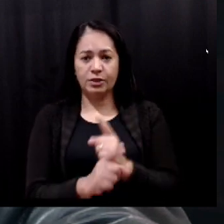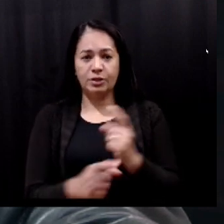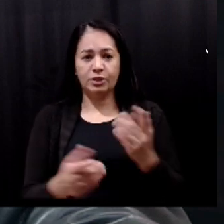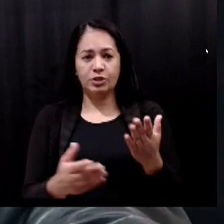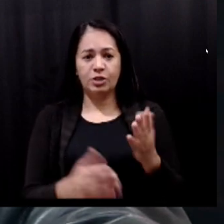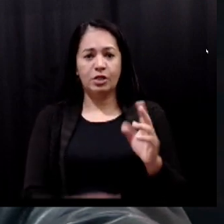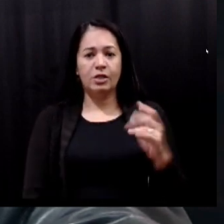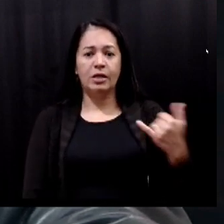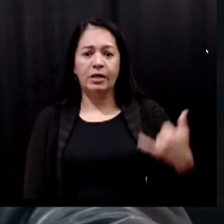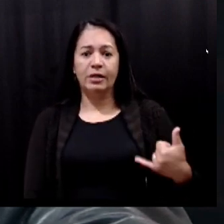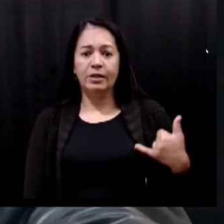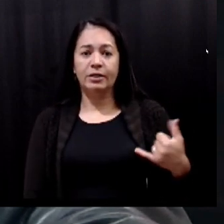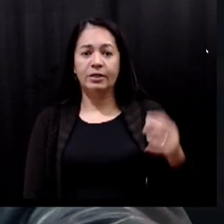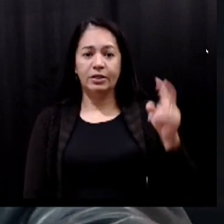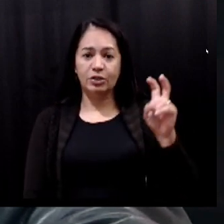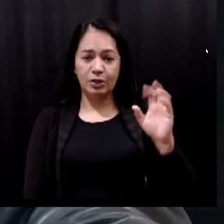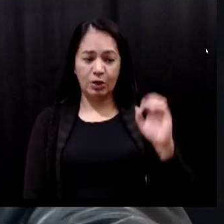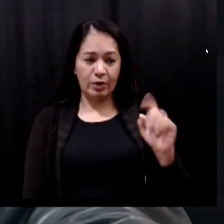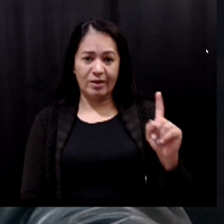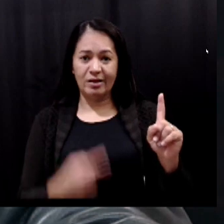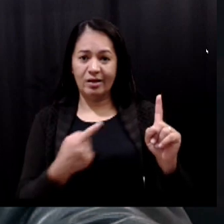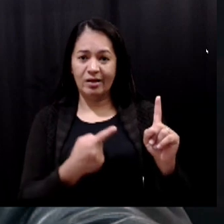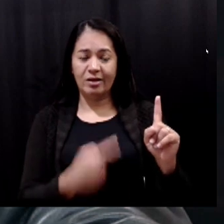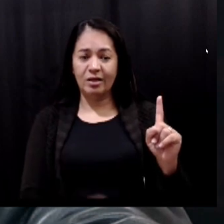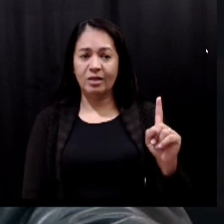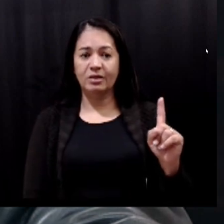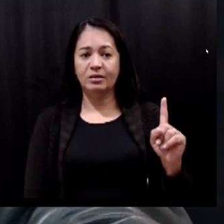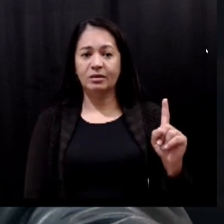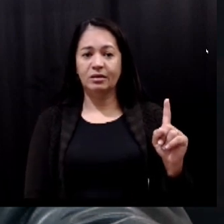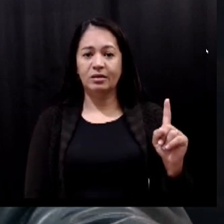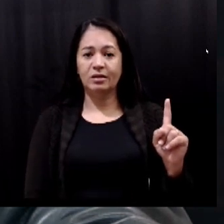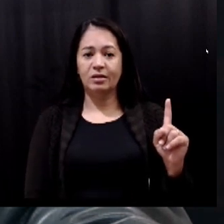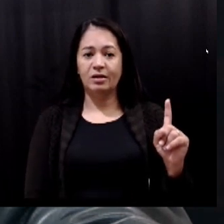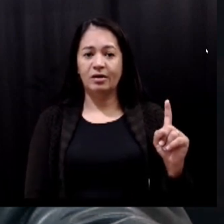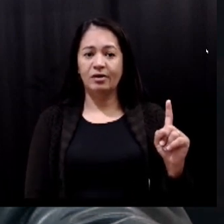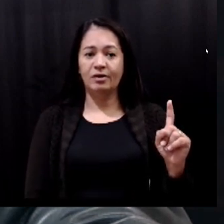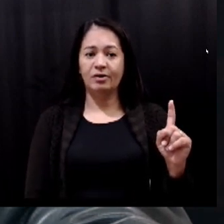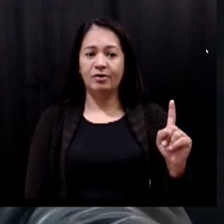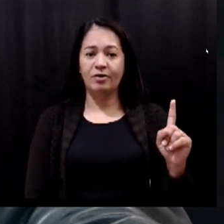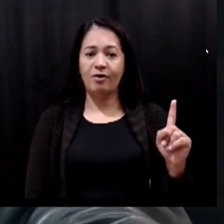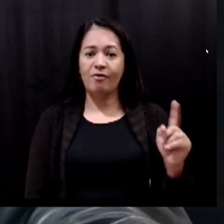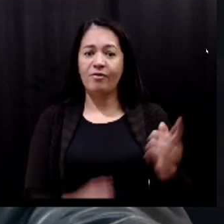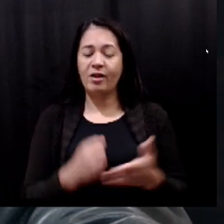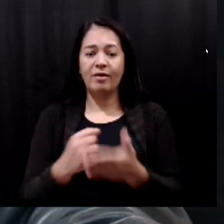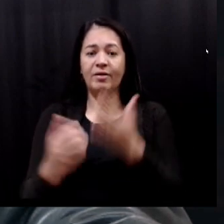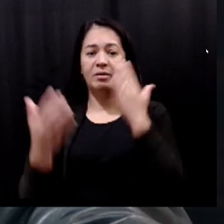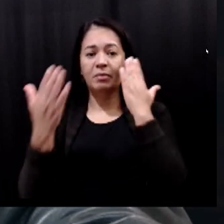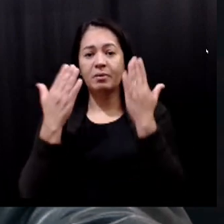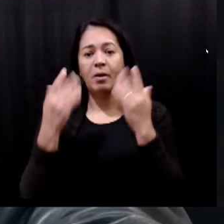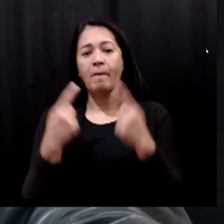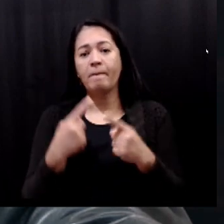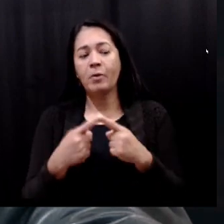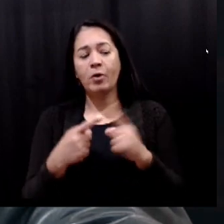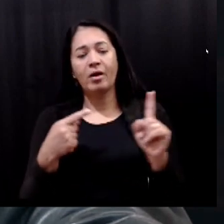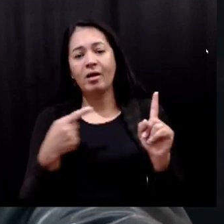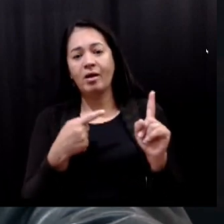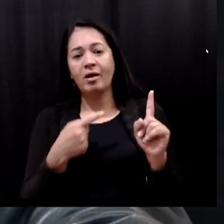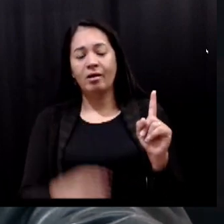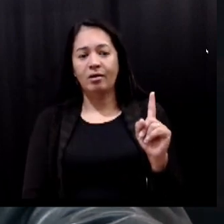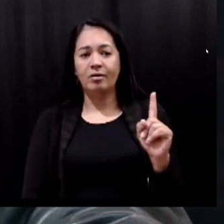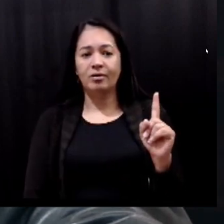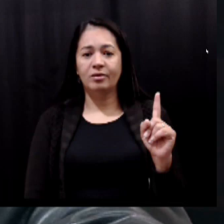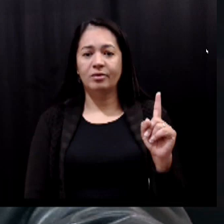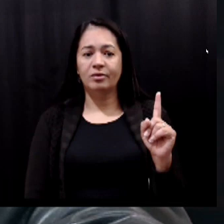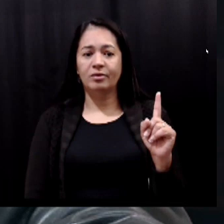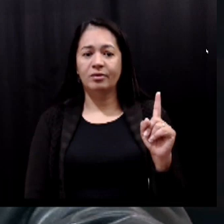anos, e que foi encaminhada para a psicoterapia justamente porque ela sofria de